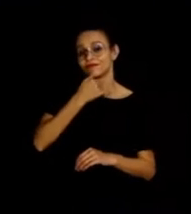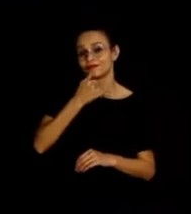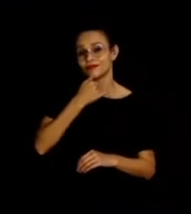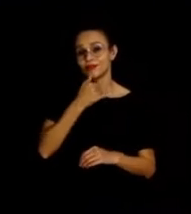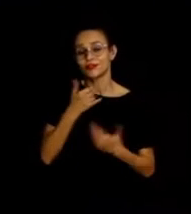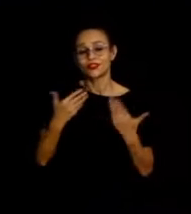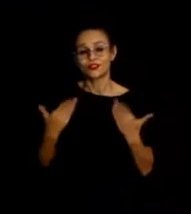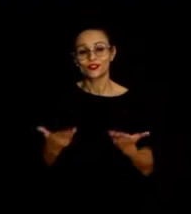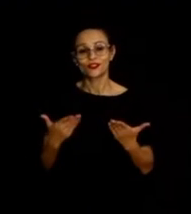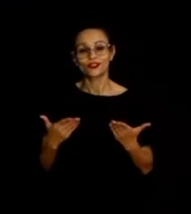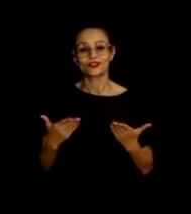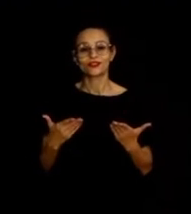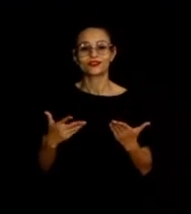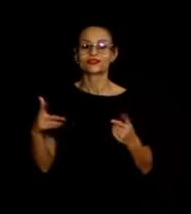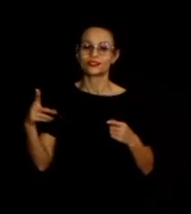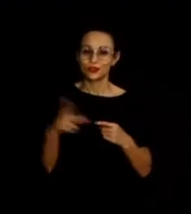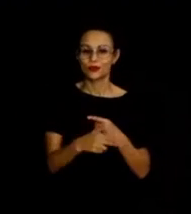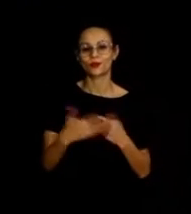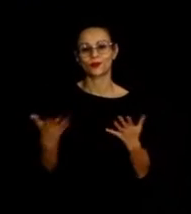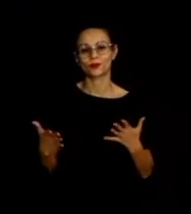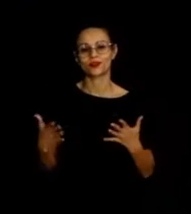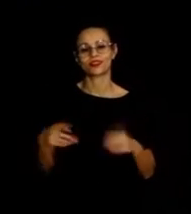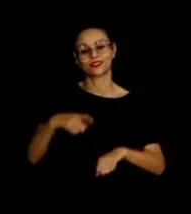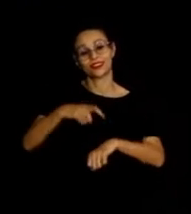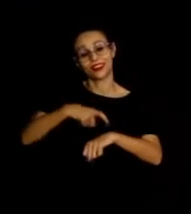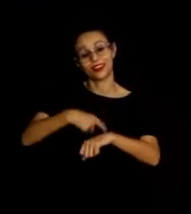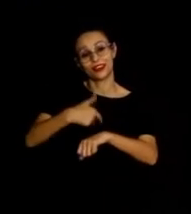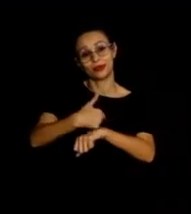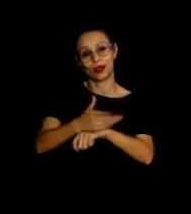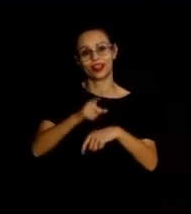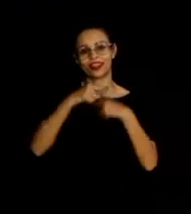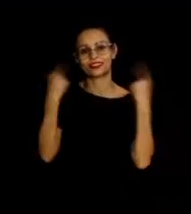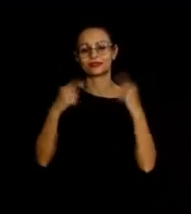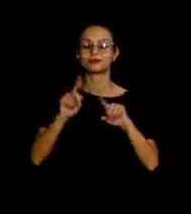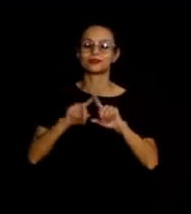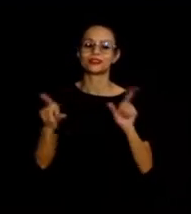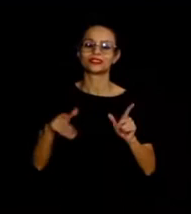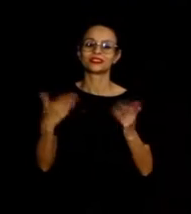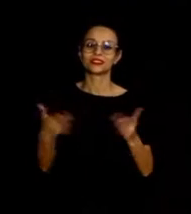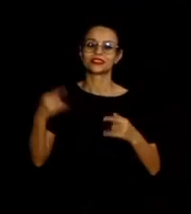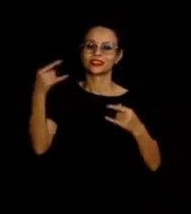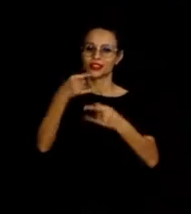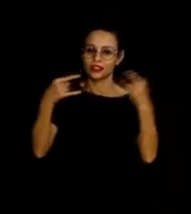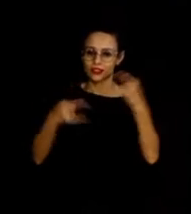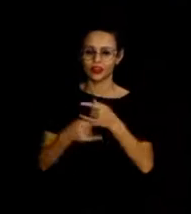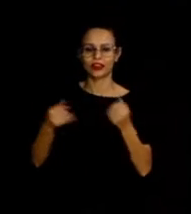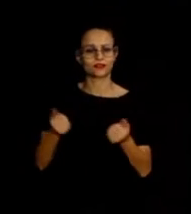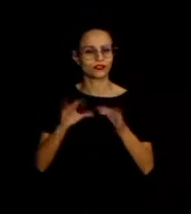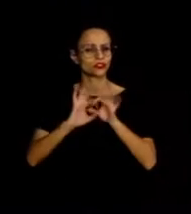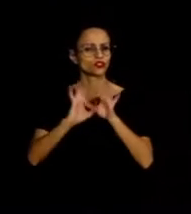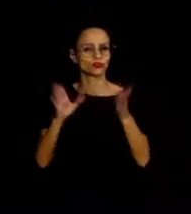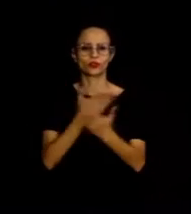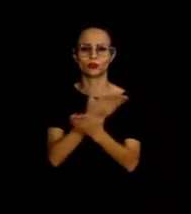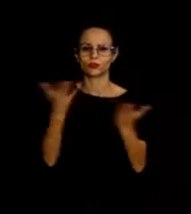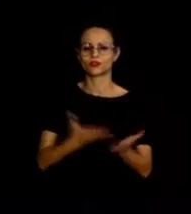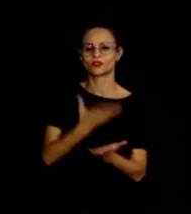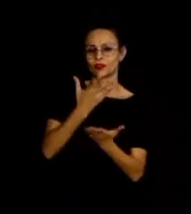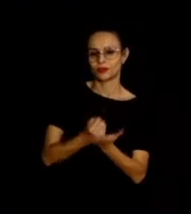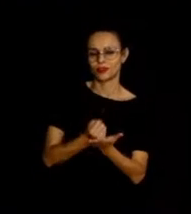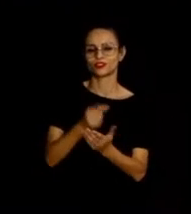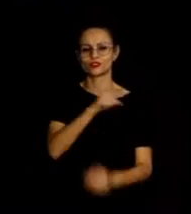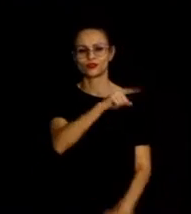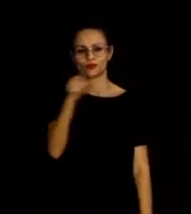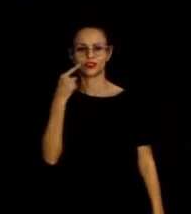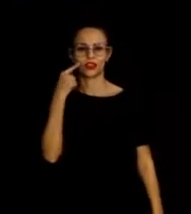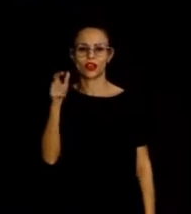vamos ter um peru gente tem um time né mas isso essa Live vai ficar aí para você também no aplicativo ver